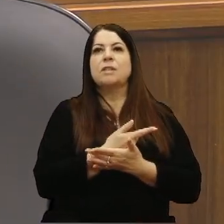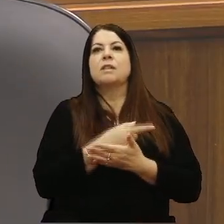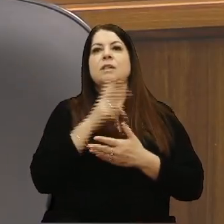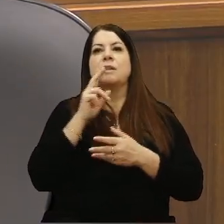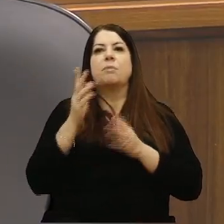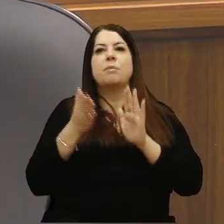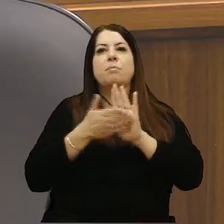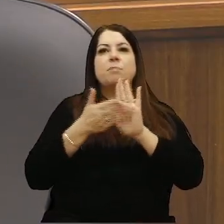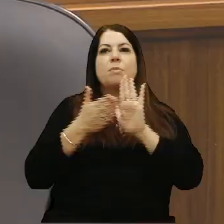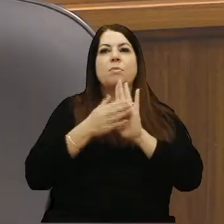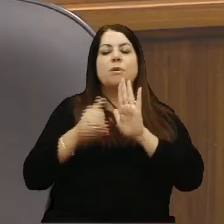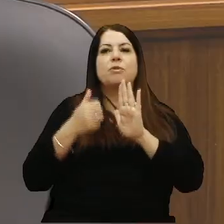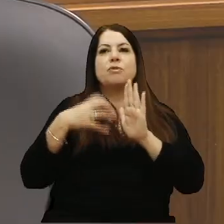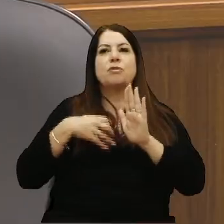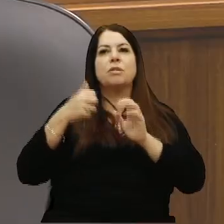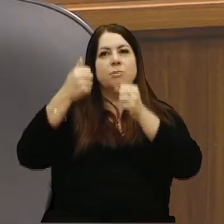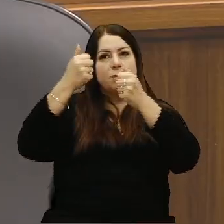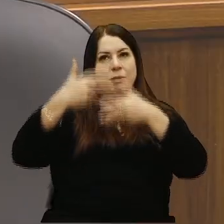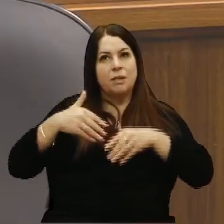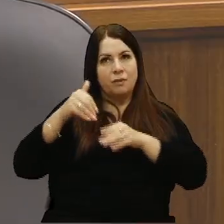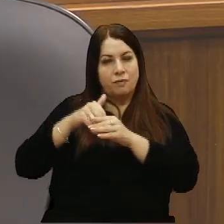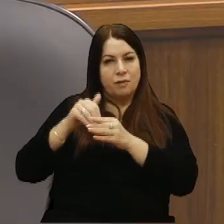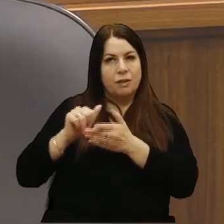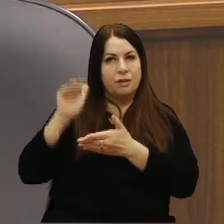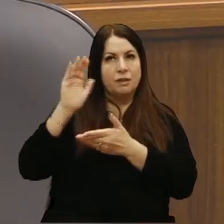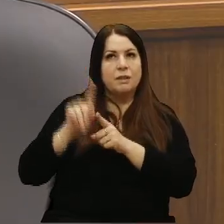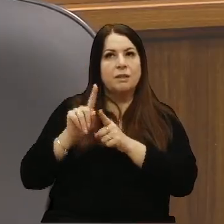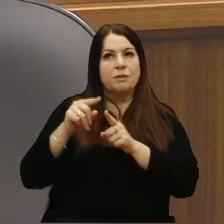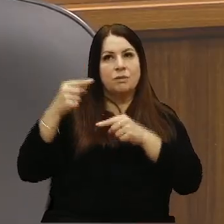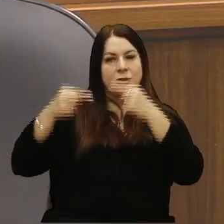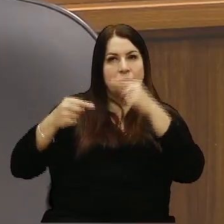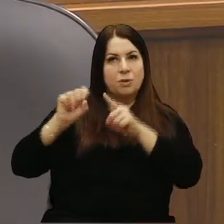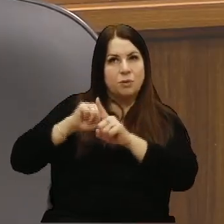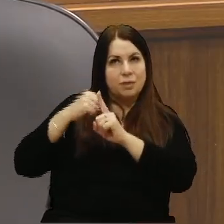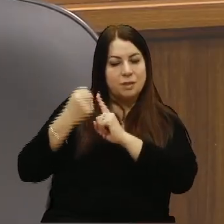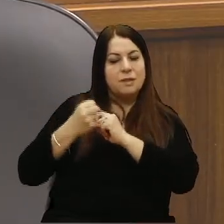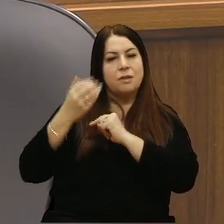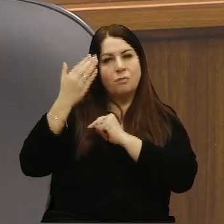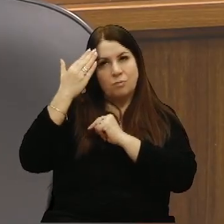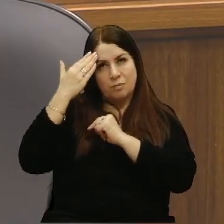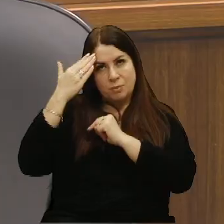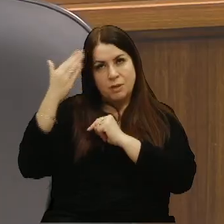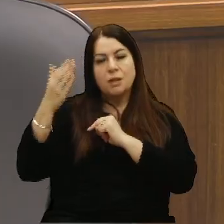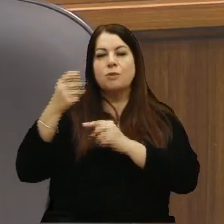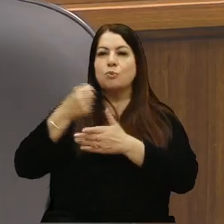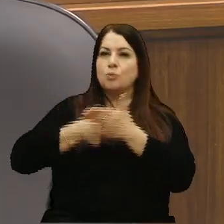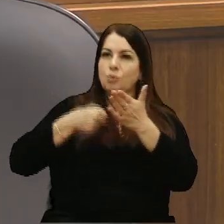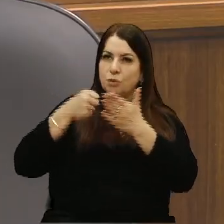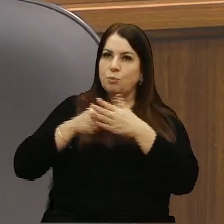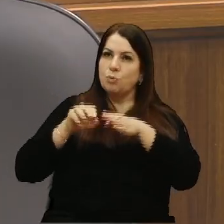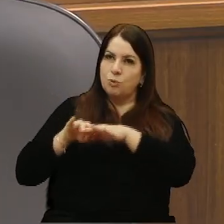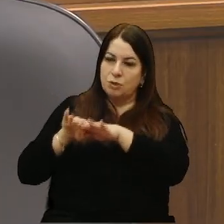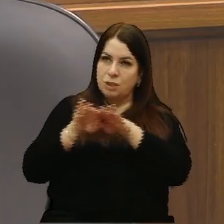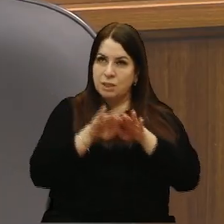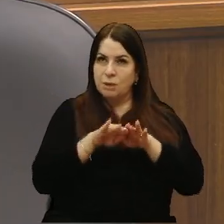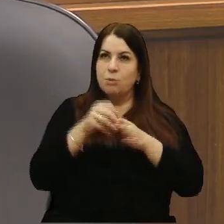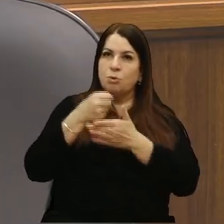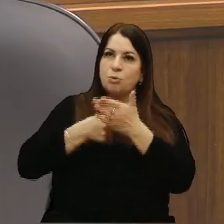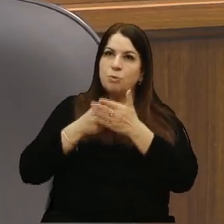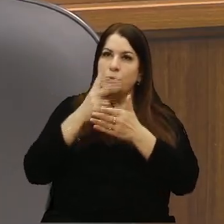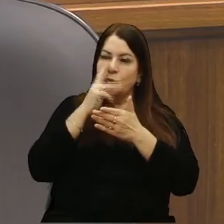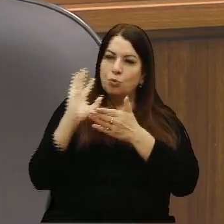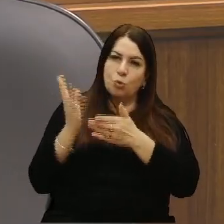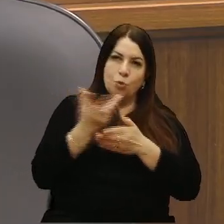sempre da melhor forma possível esses debates na nossa sociedade. Então é isso, lutamos pela igualdade, lutamos por ser todos